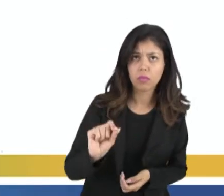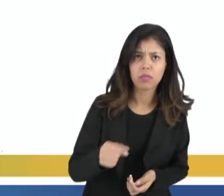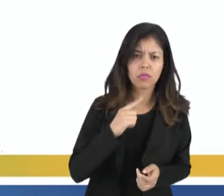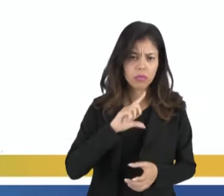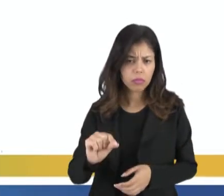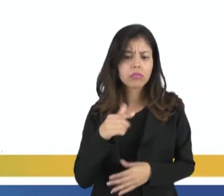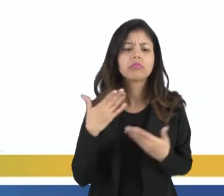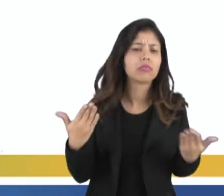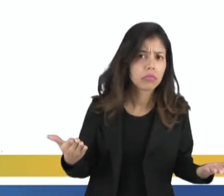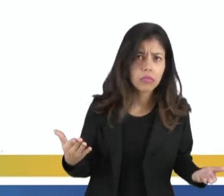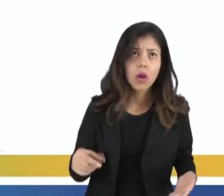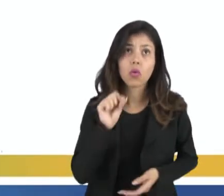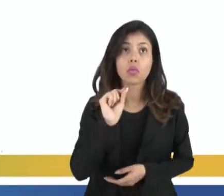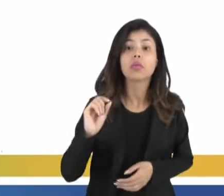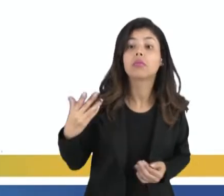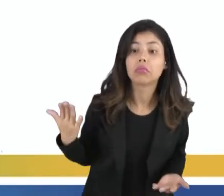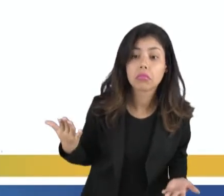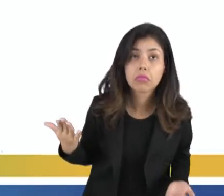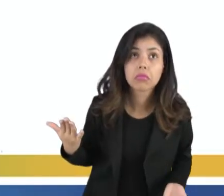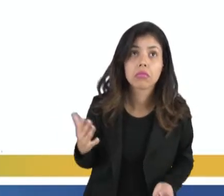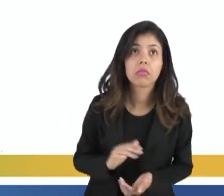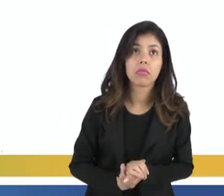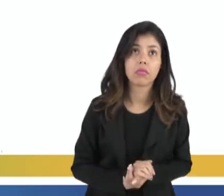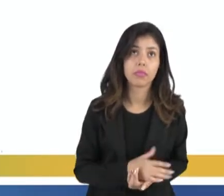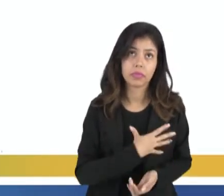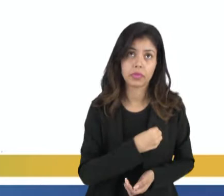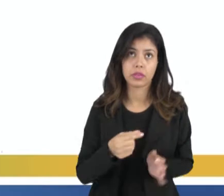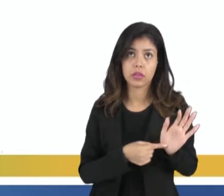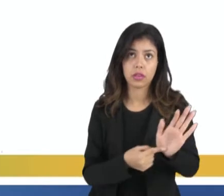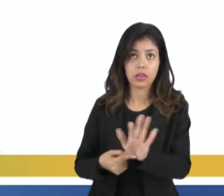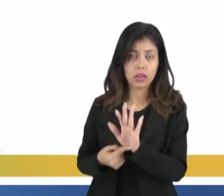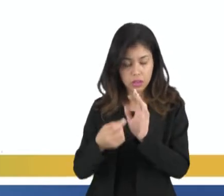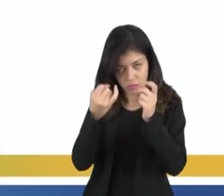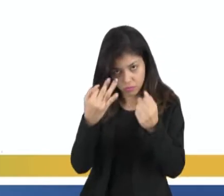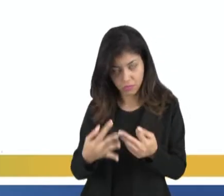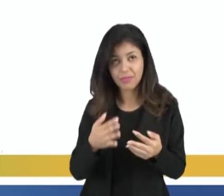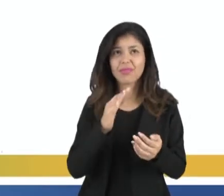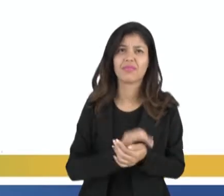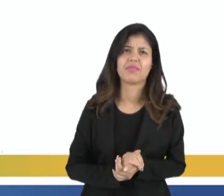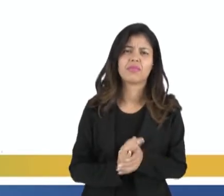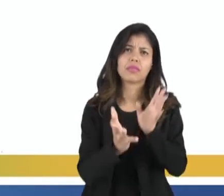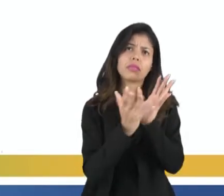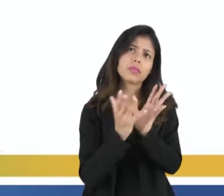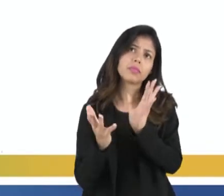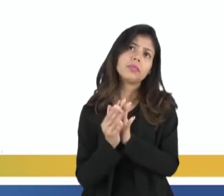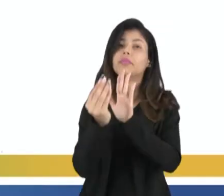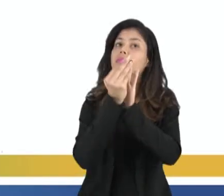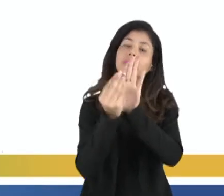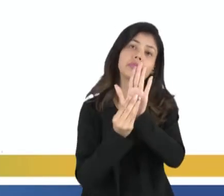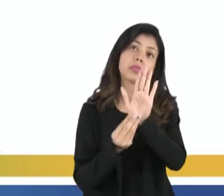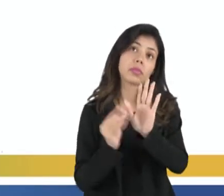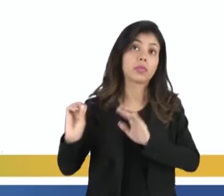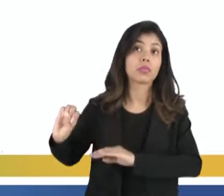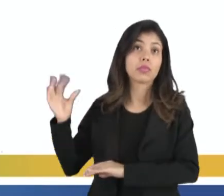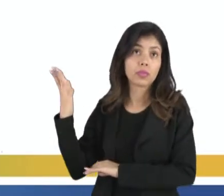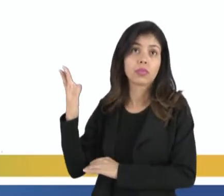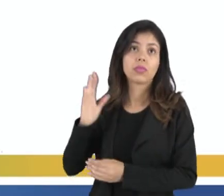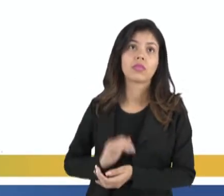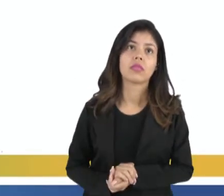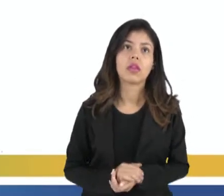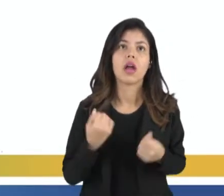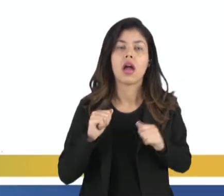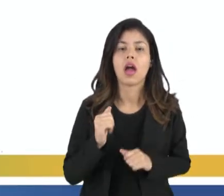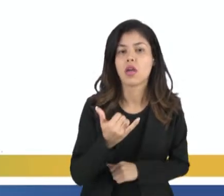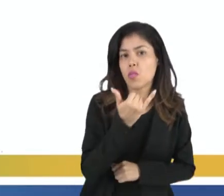severo para ele. O que houve? O filho expõe, né, ou seja, ele narra ali um conjunto de fatos, de acontecimentos